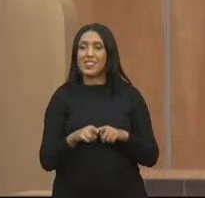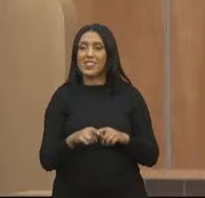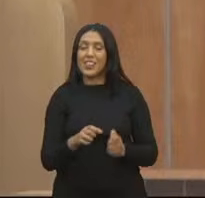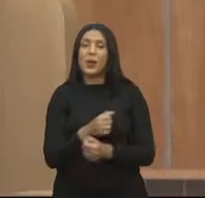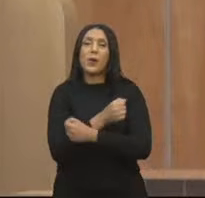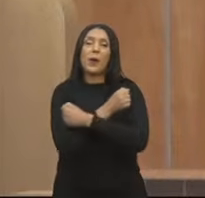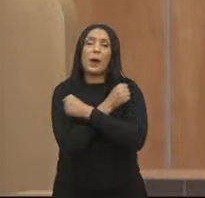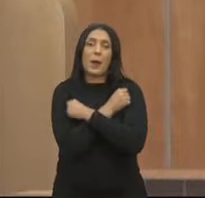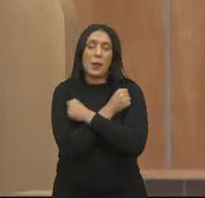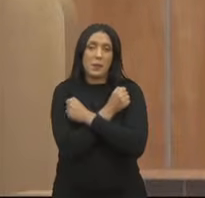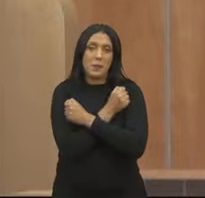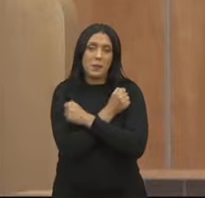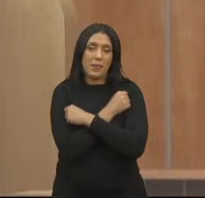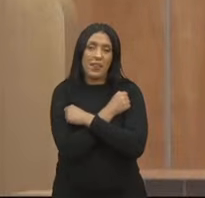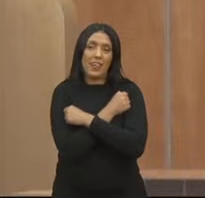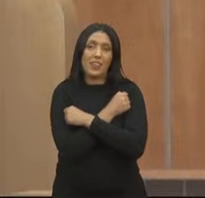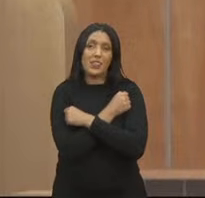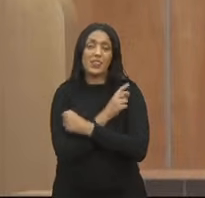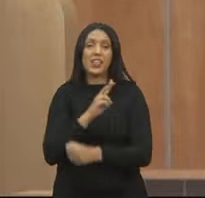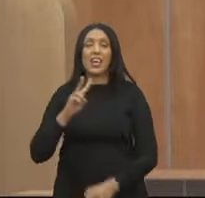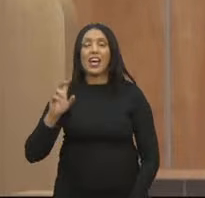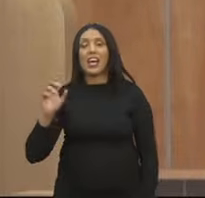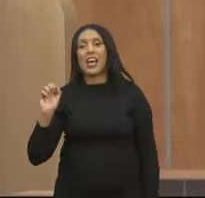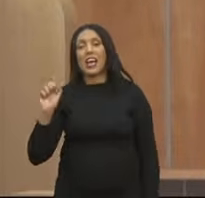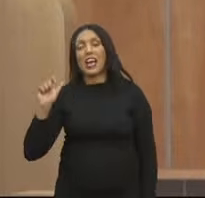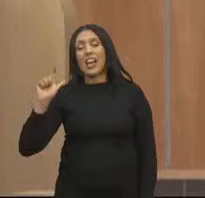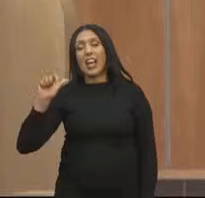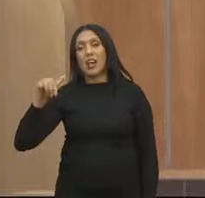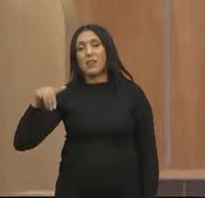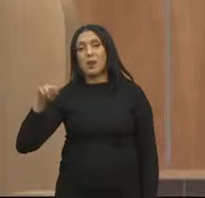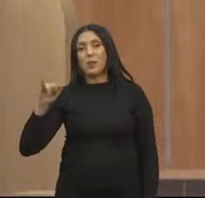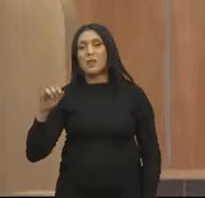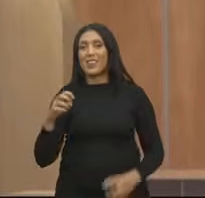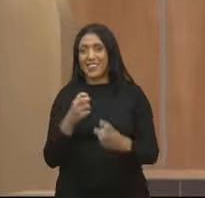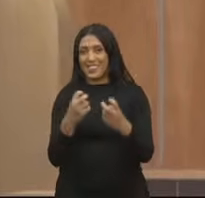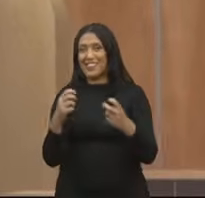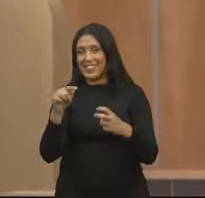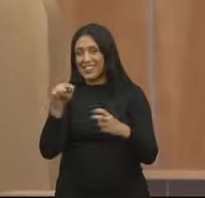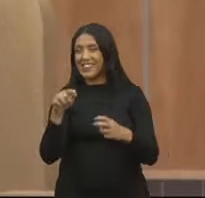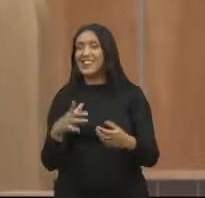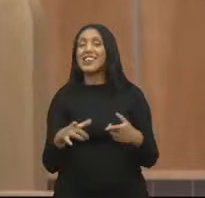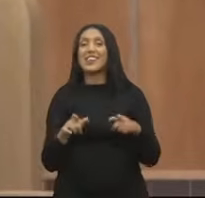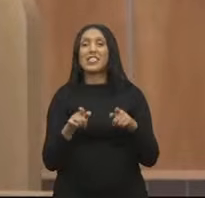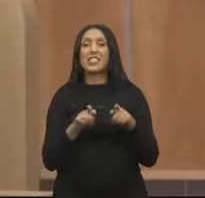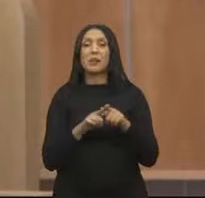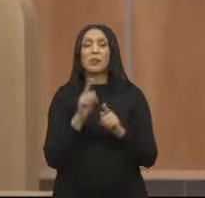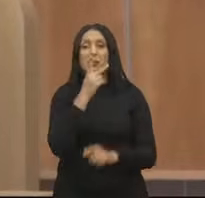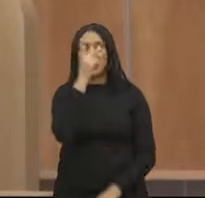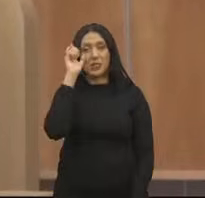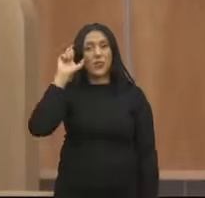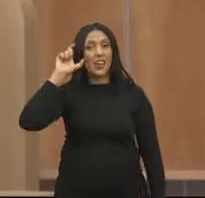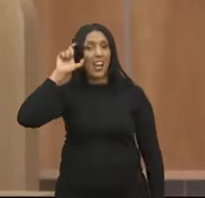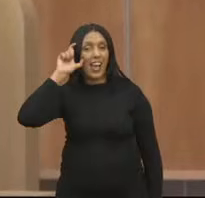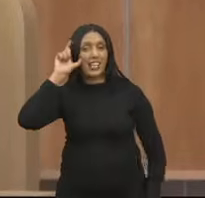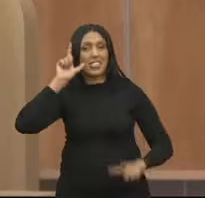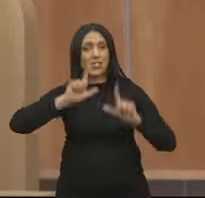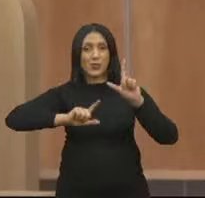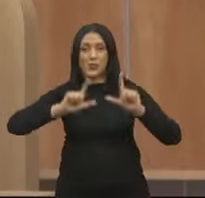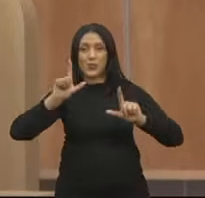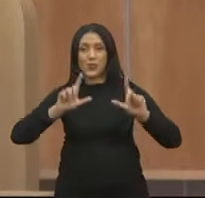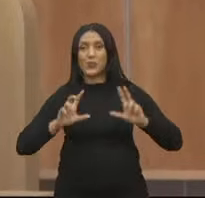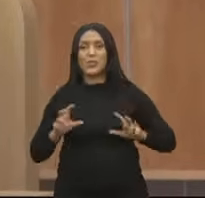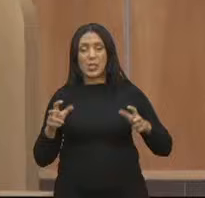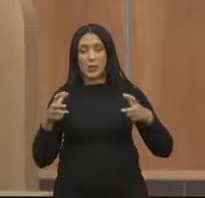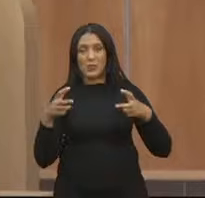todos que ficam antenados na TV Câmara, que buscam um pouquinho mais de conhecimento sobre as questões envolvendo a cidade de